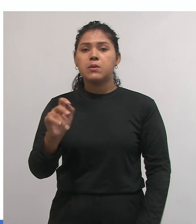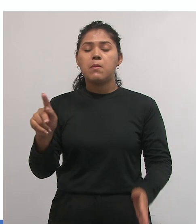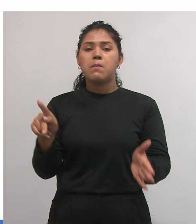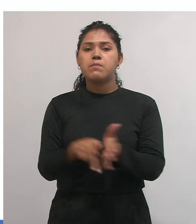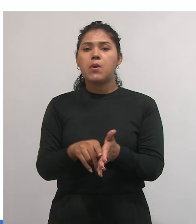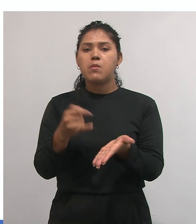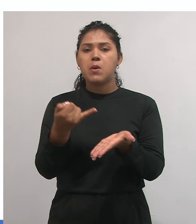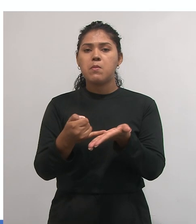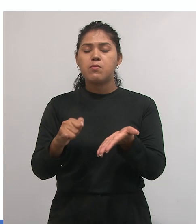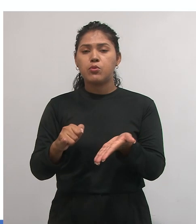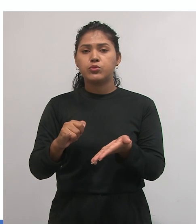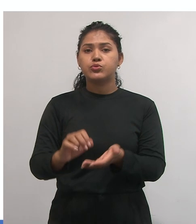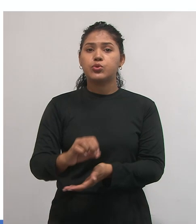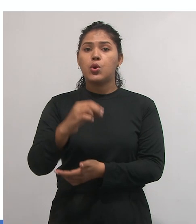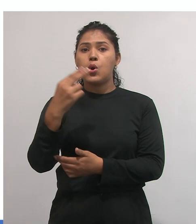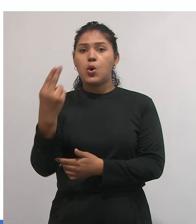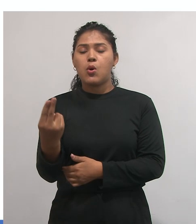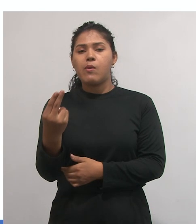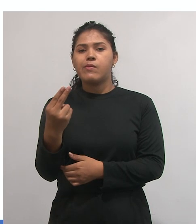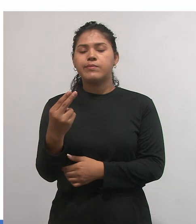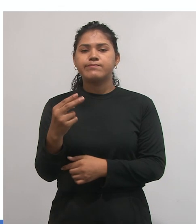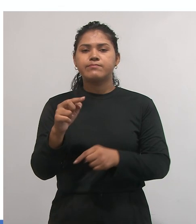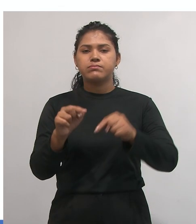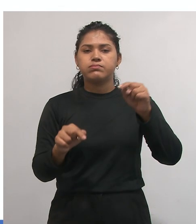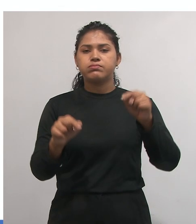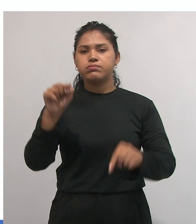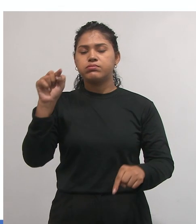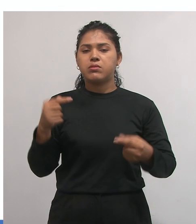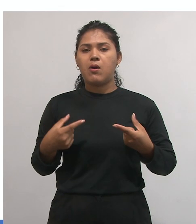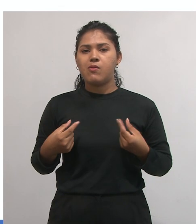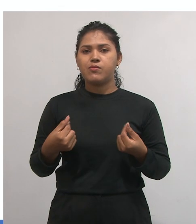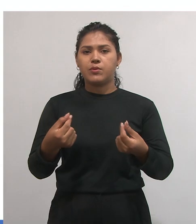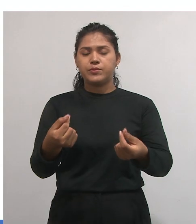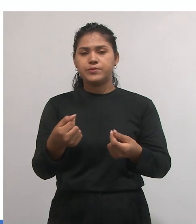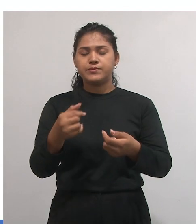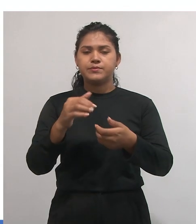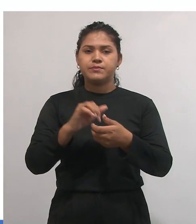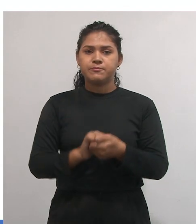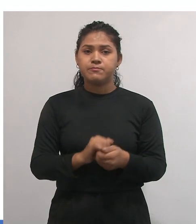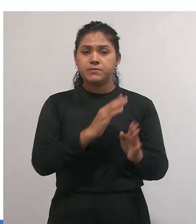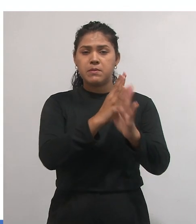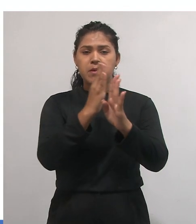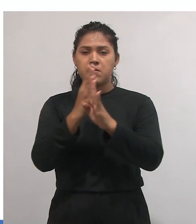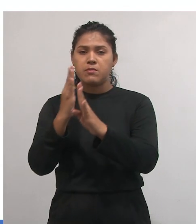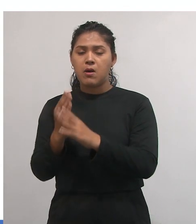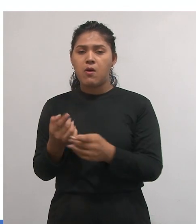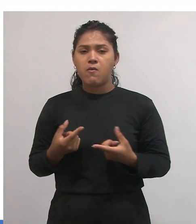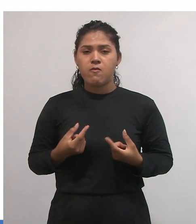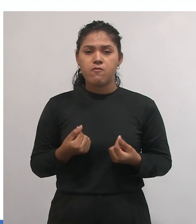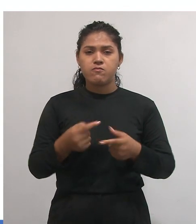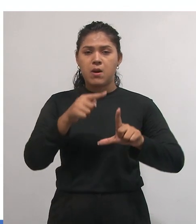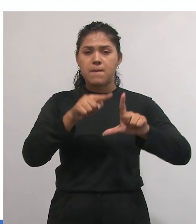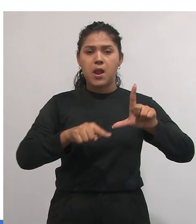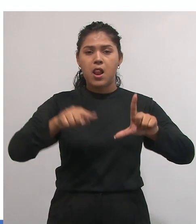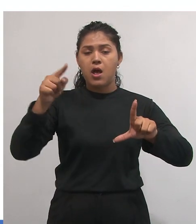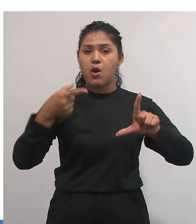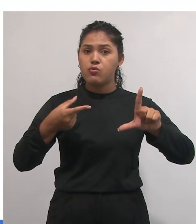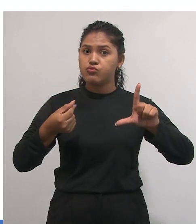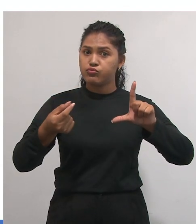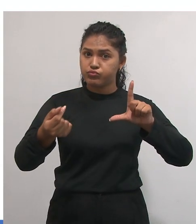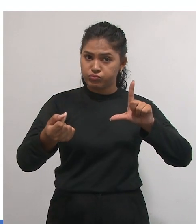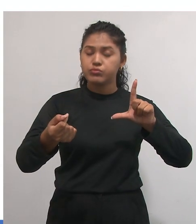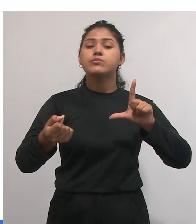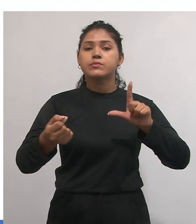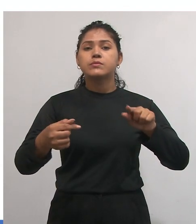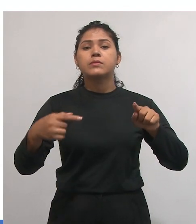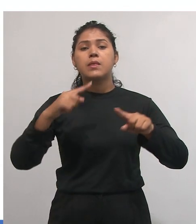impostos incidentes sobre o preço de venda. Identificar a margem de lucro e depois